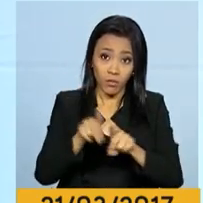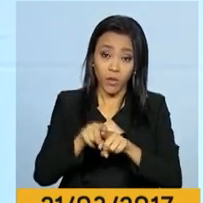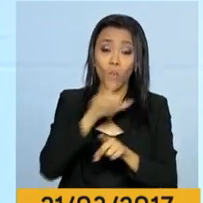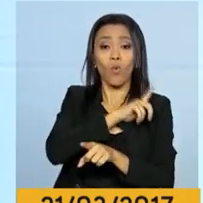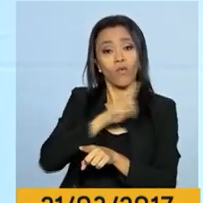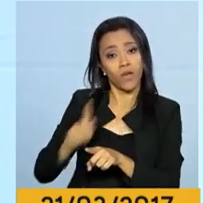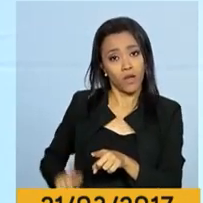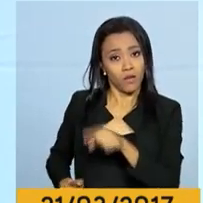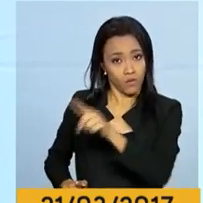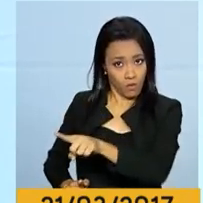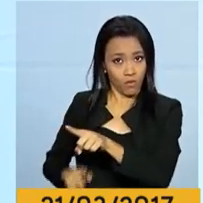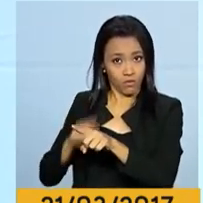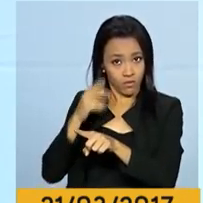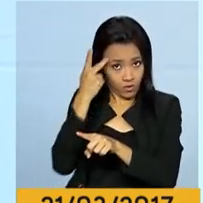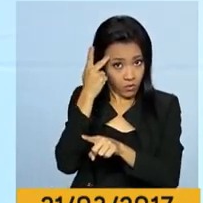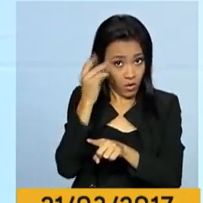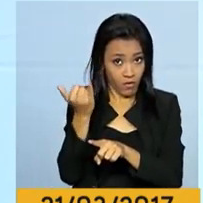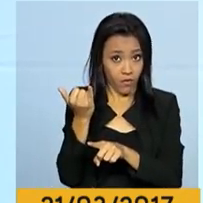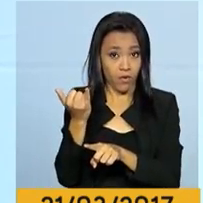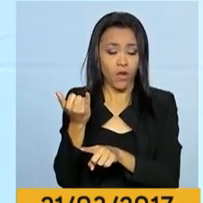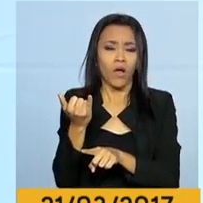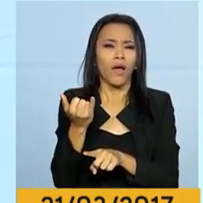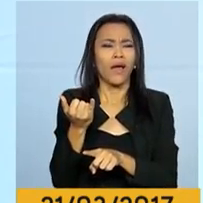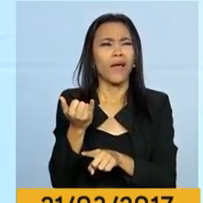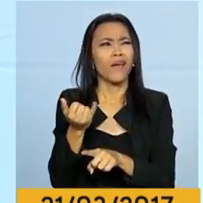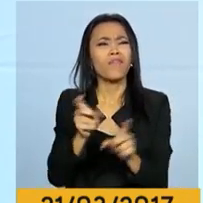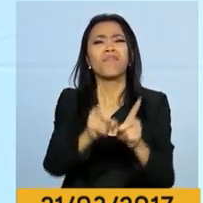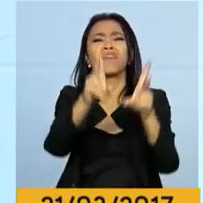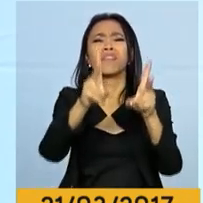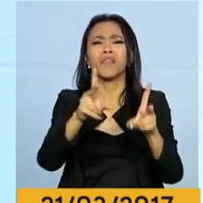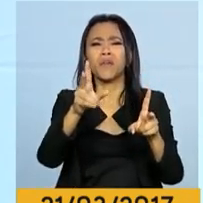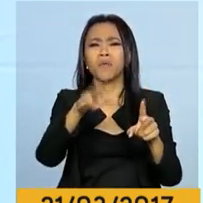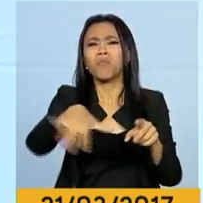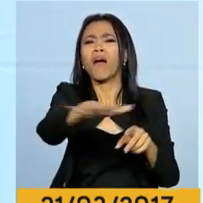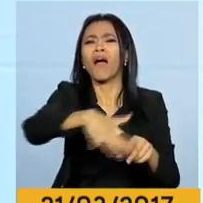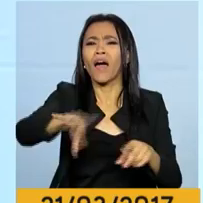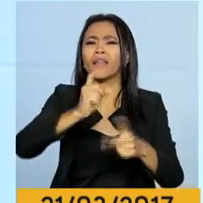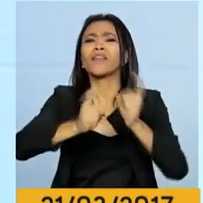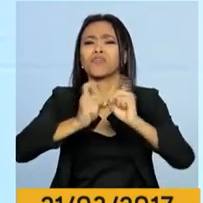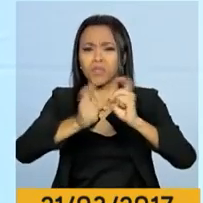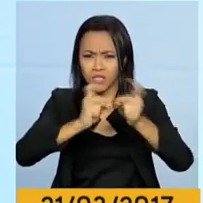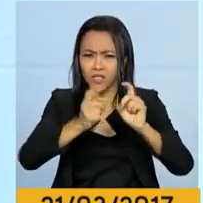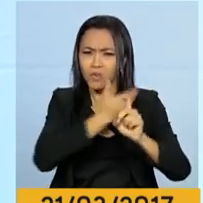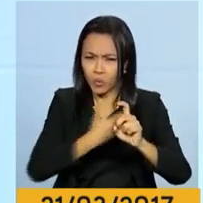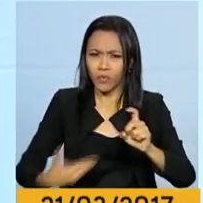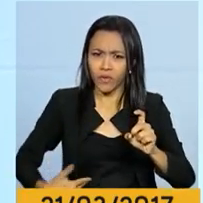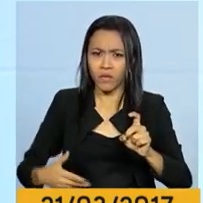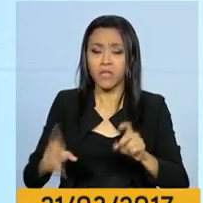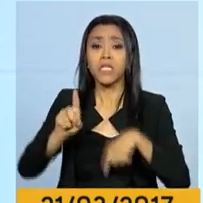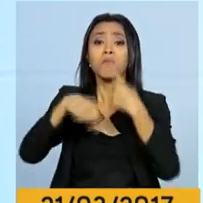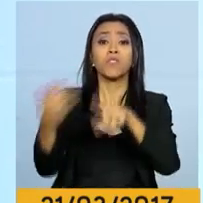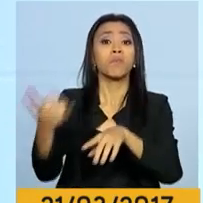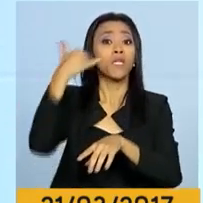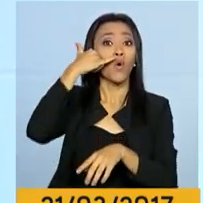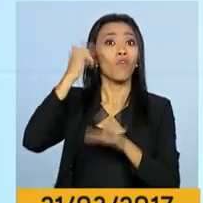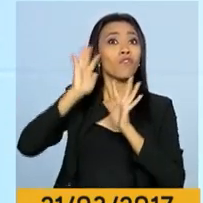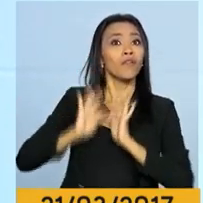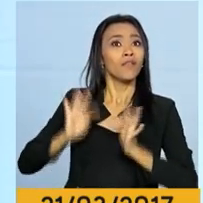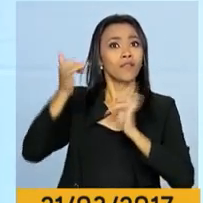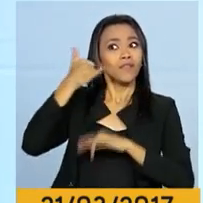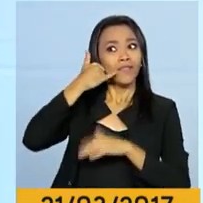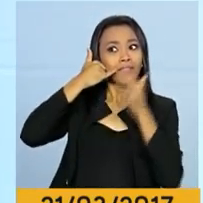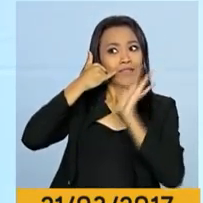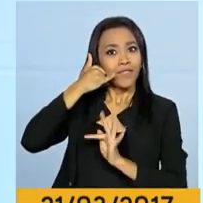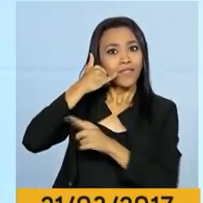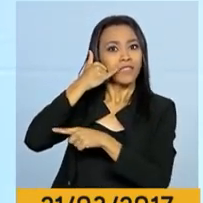que colocou em licitação lá um dos setores da administração pública, me telefonou, felicíssimo, porque o